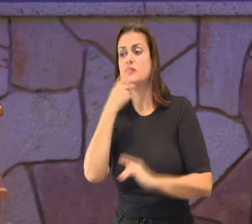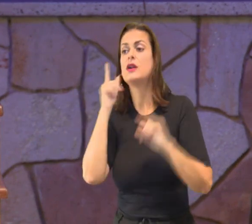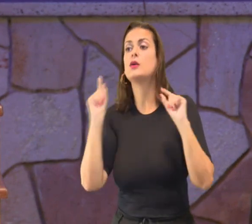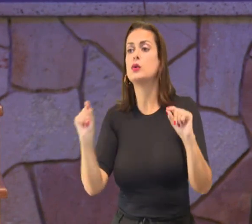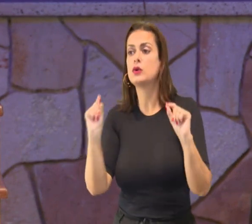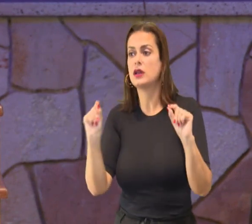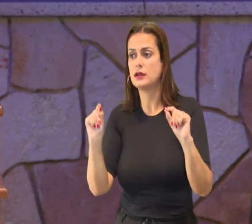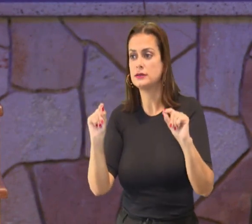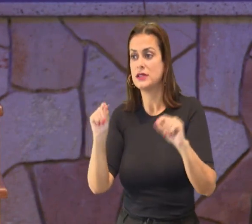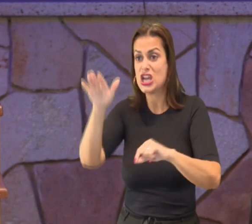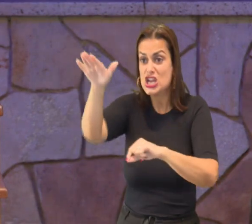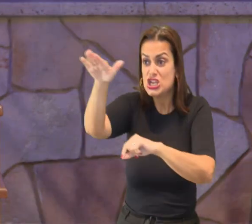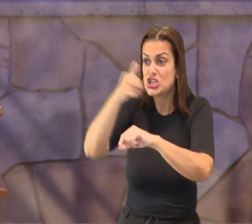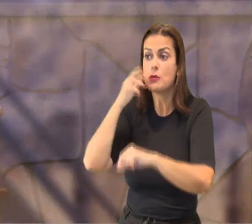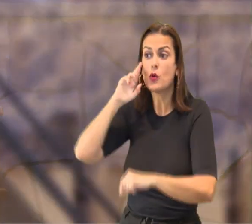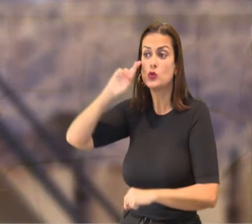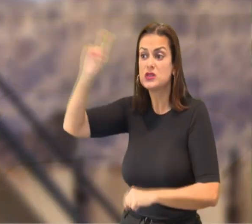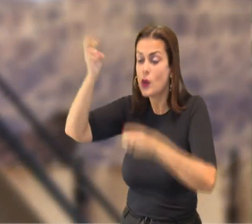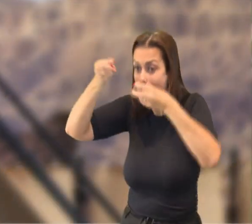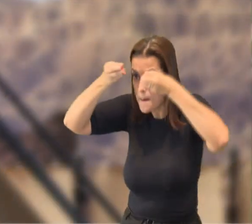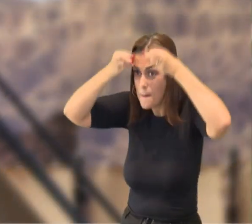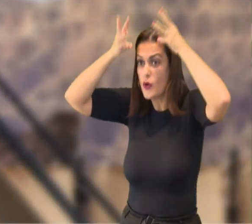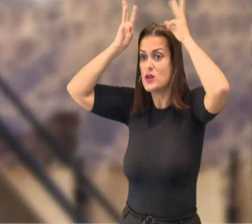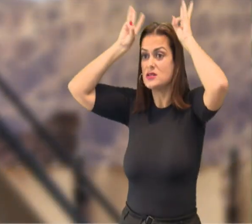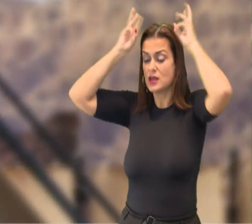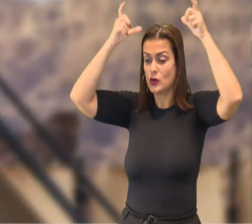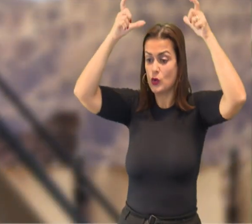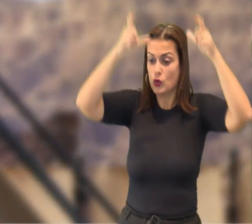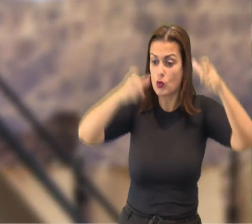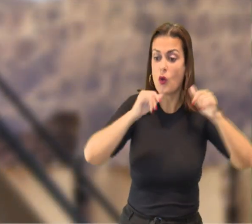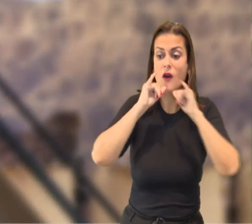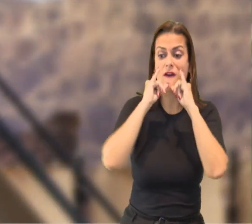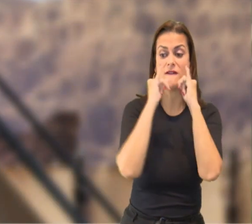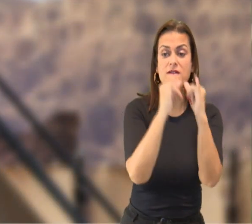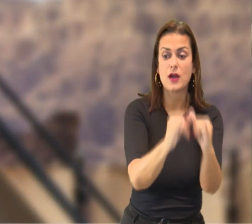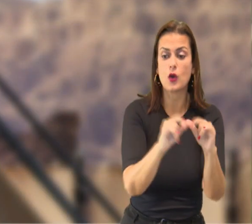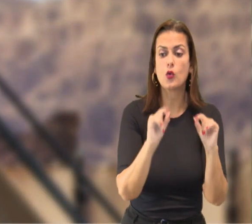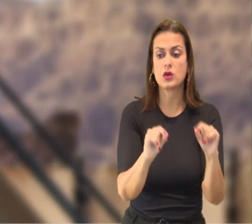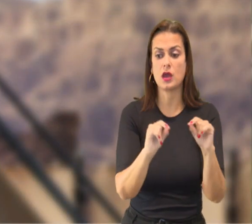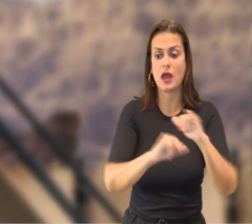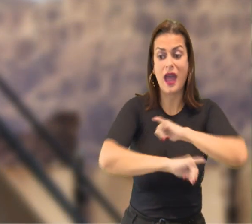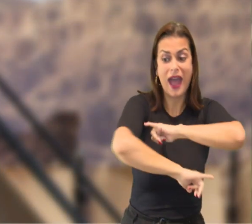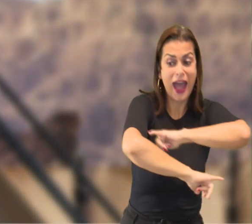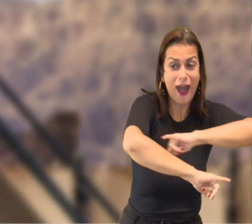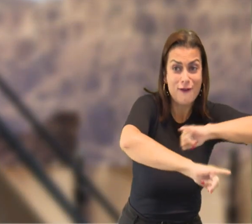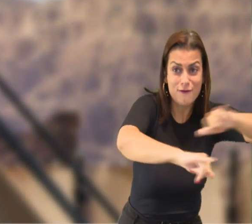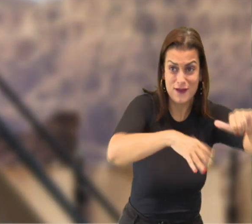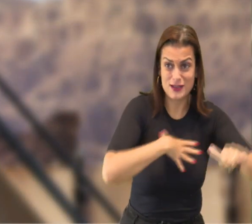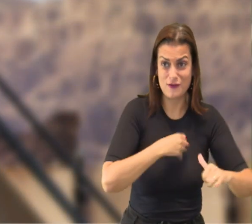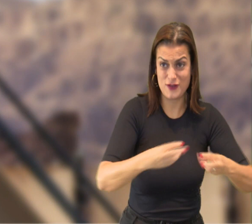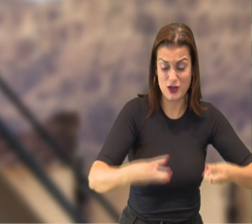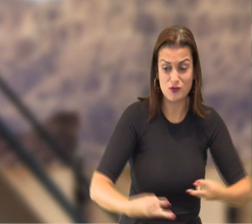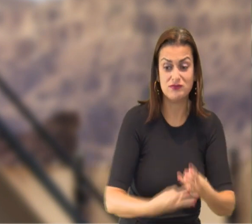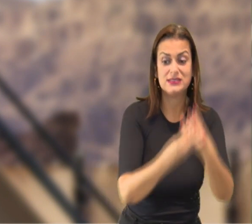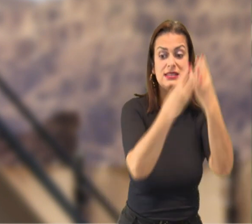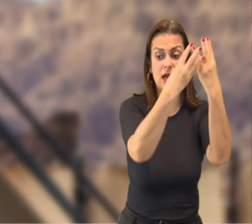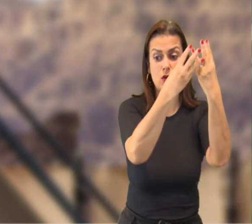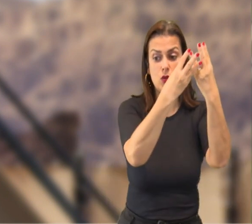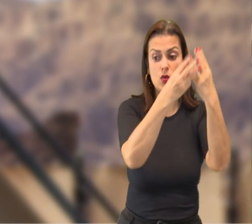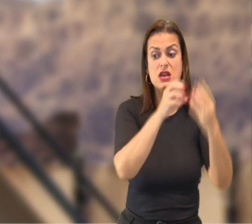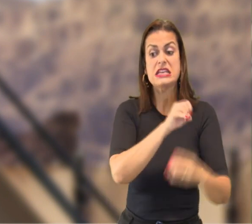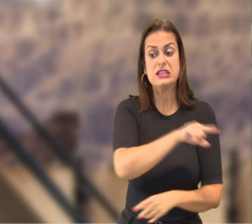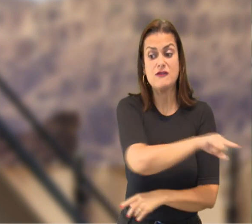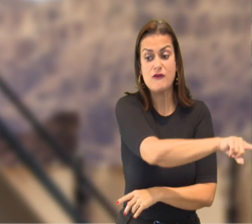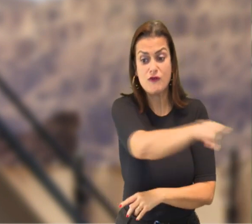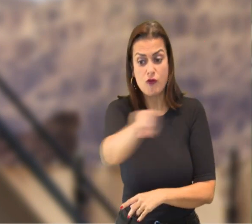diz: Chamou o Senhor a Moisés, e da tenda da congregação lhe disse: Fala aos filhos de Israel e dize-lhes: Quando algum